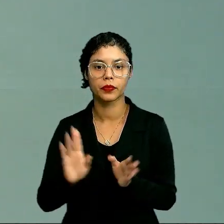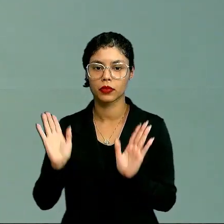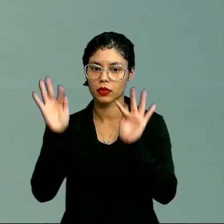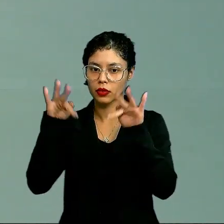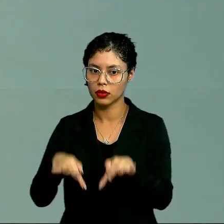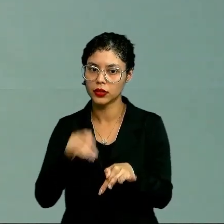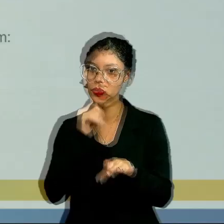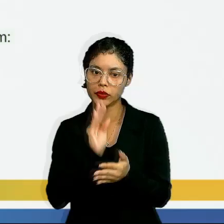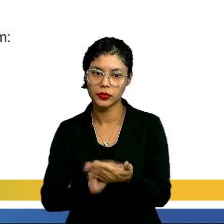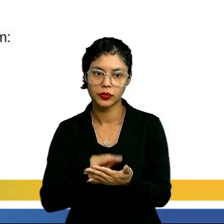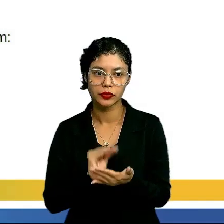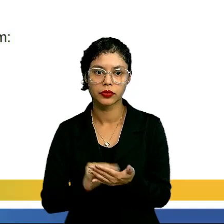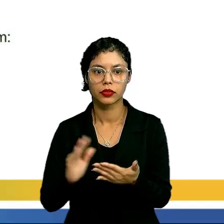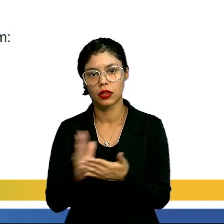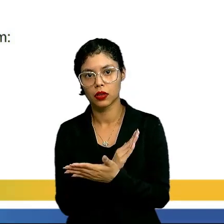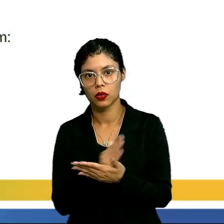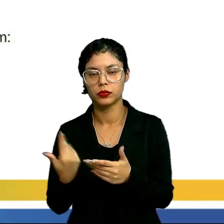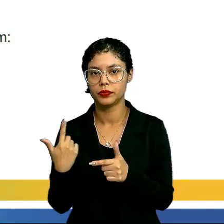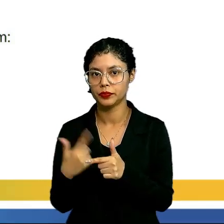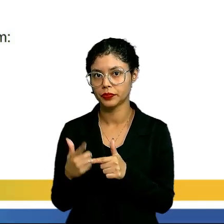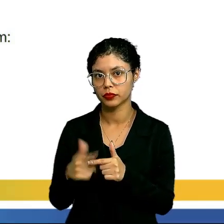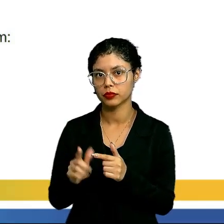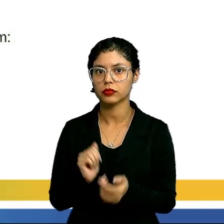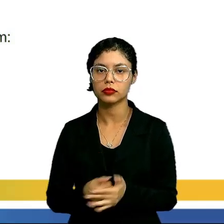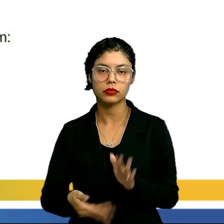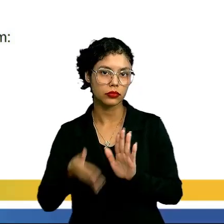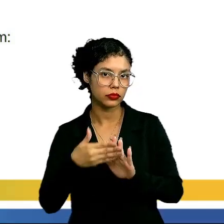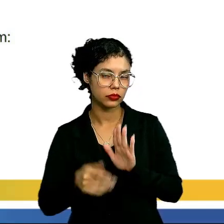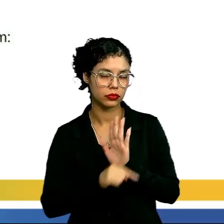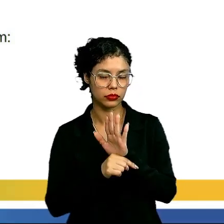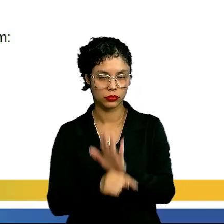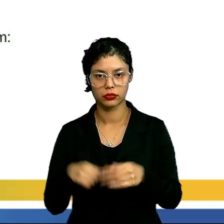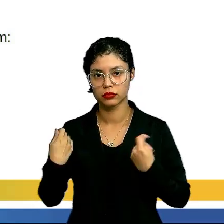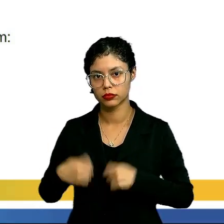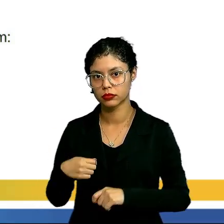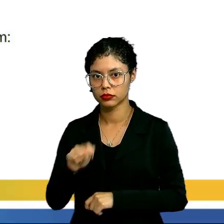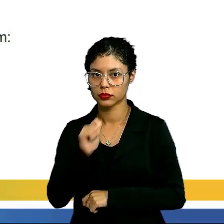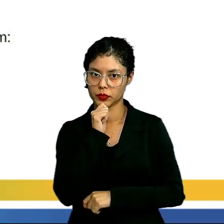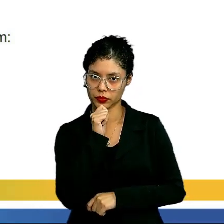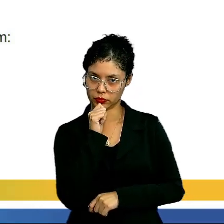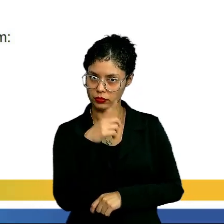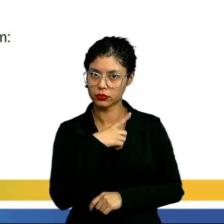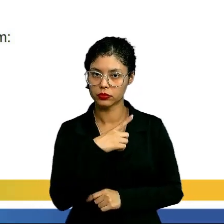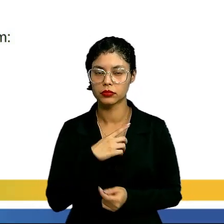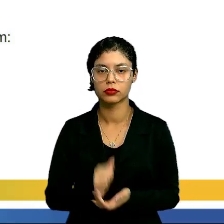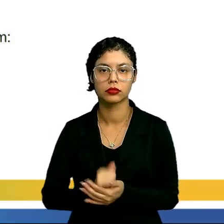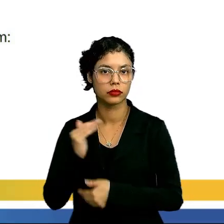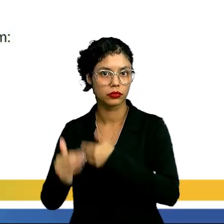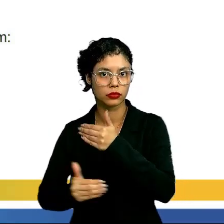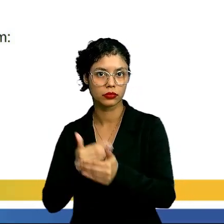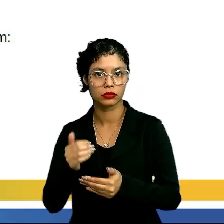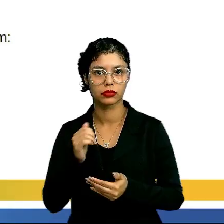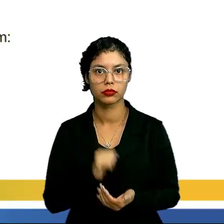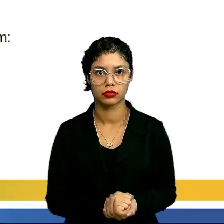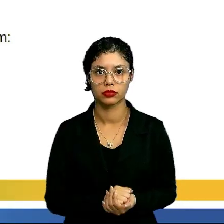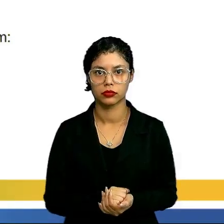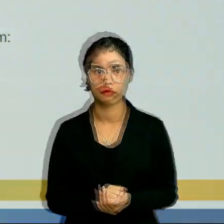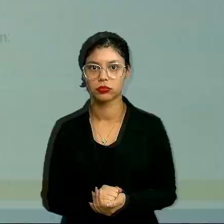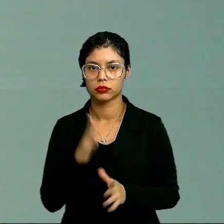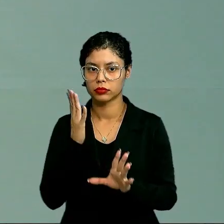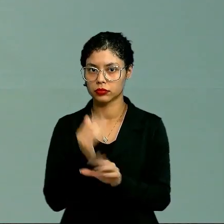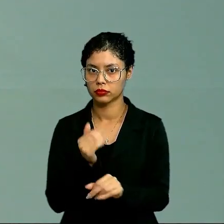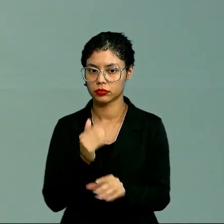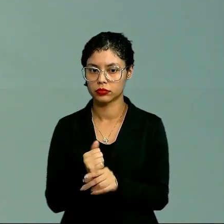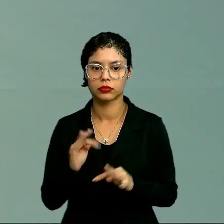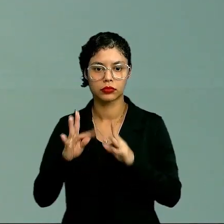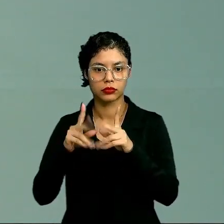concluída por falta de alguns equipamentos e provas necessárias para concluir aquele processo. Somando